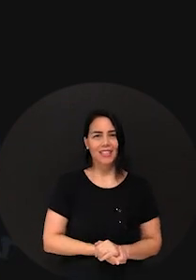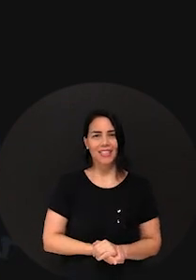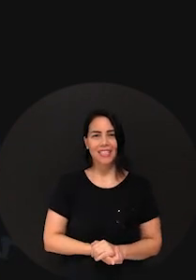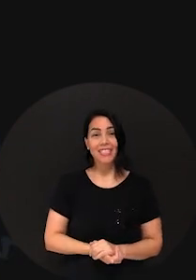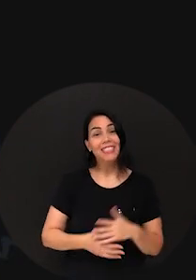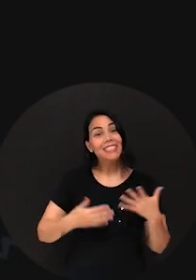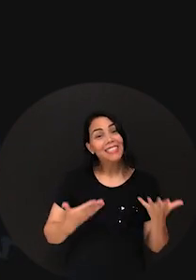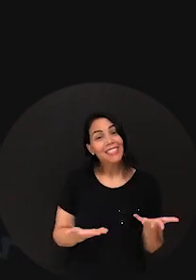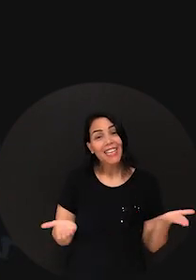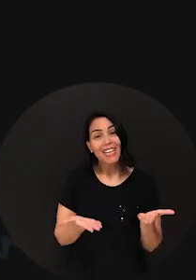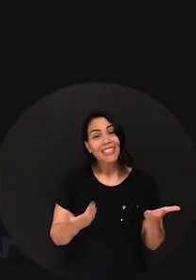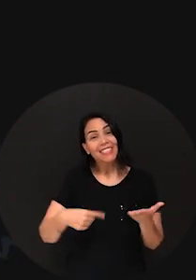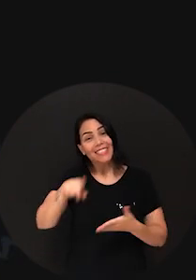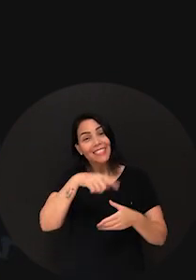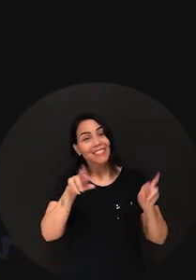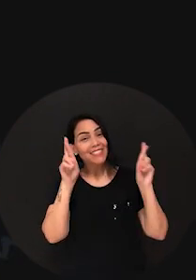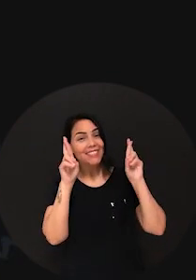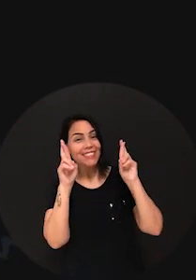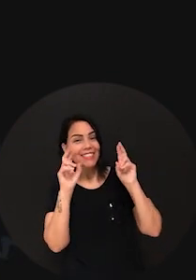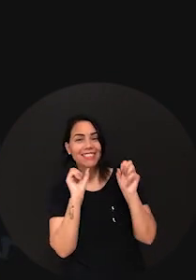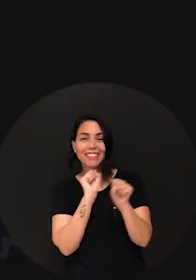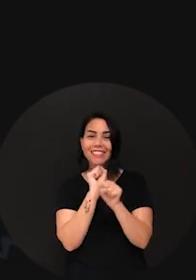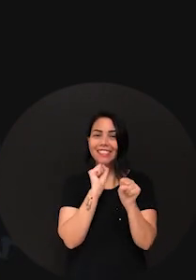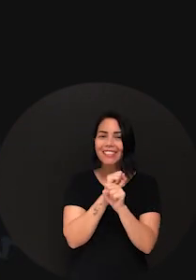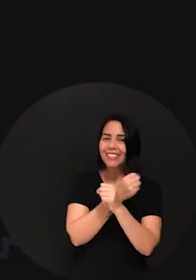É isso, então. Esperamos todos aqui.